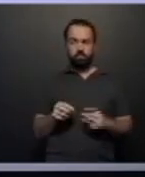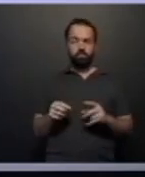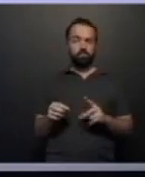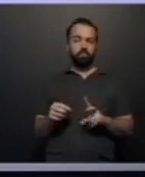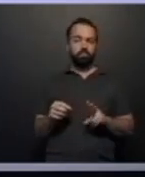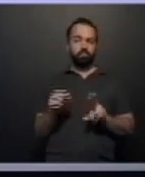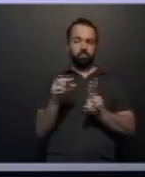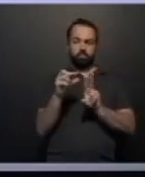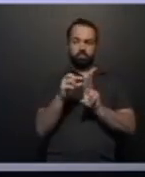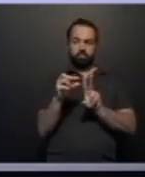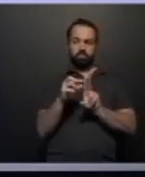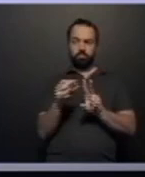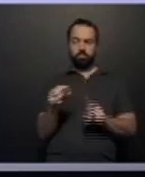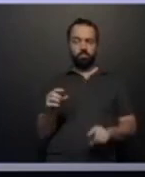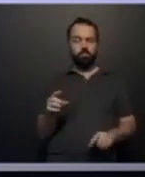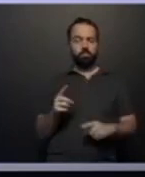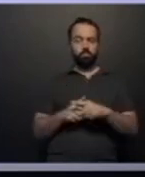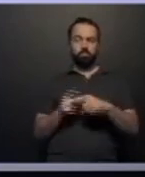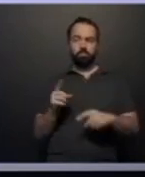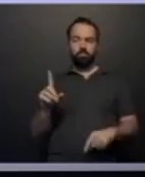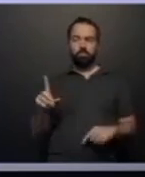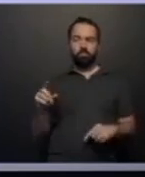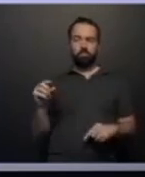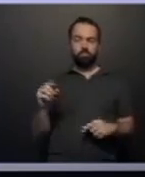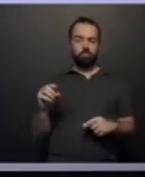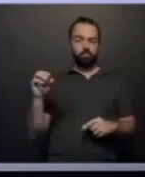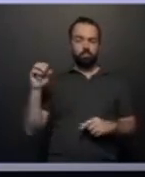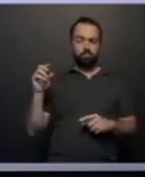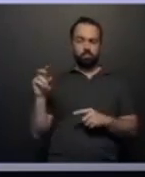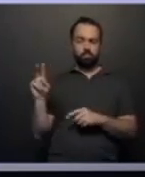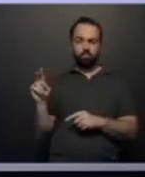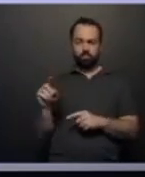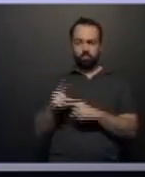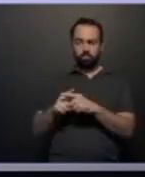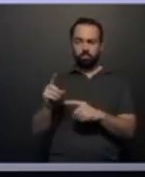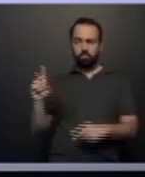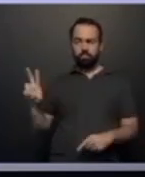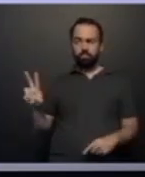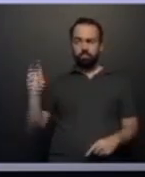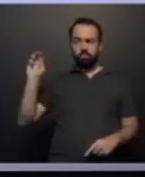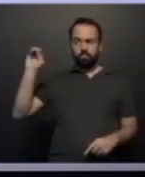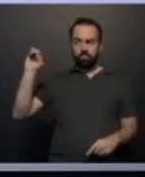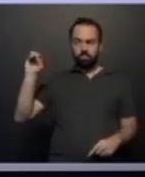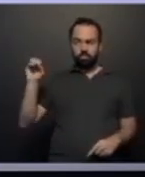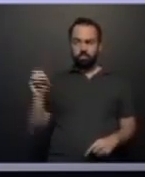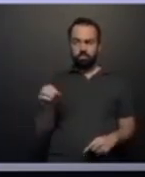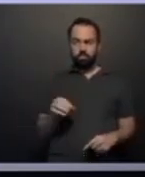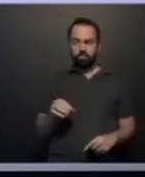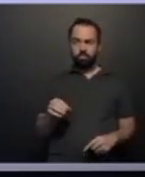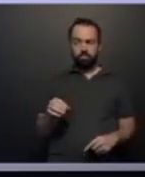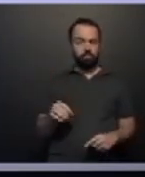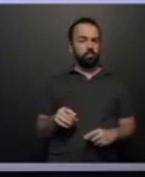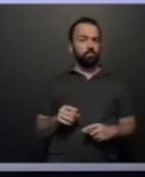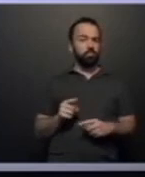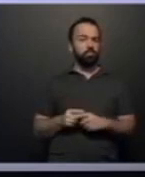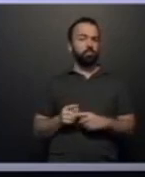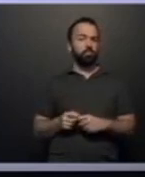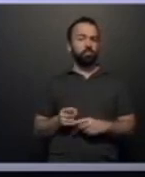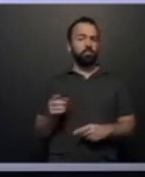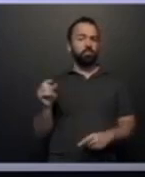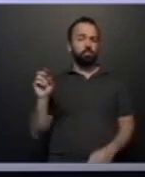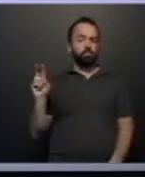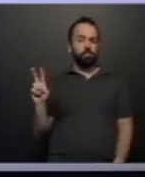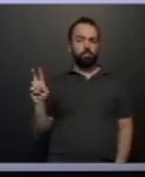1 vezes 2 elevado a 0. Esse 1 veio da unidade. Por que que é 2 elevado a